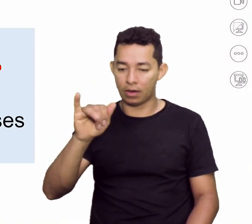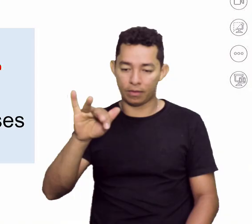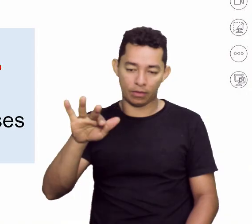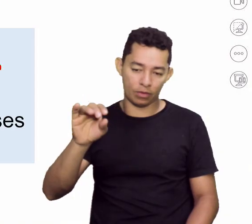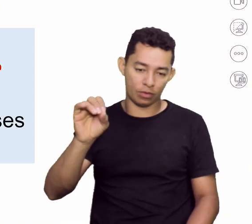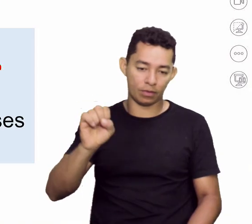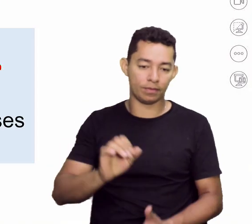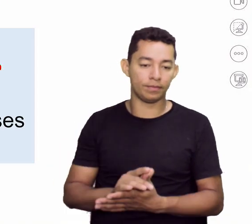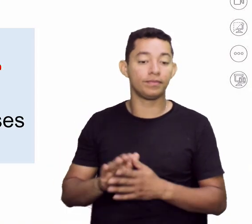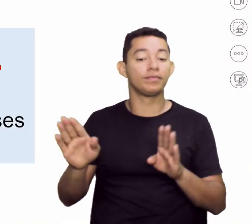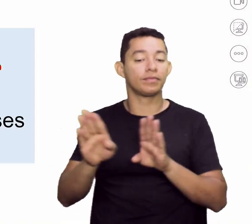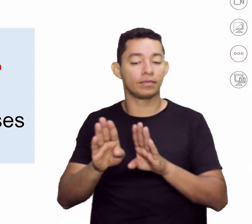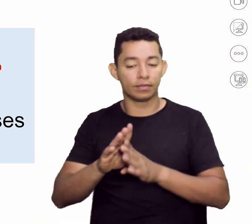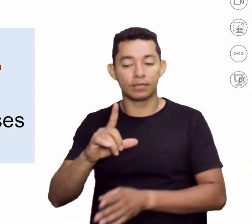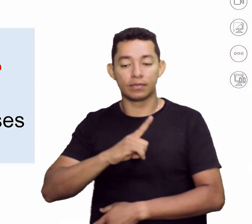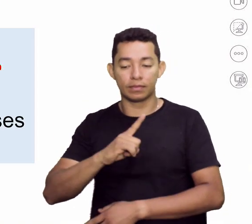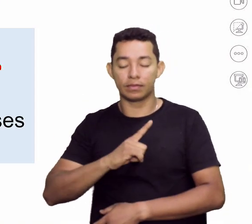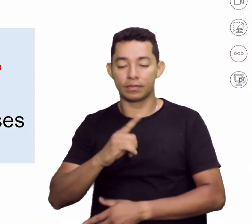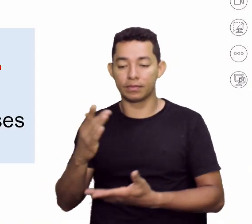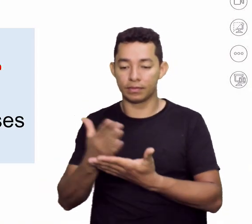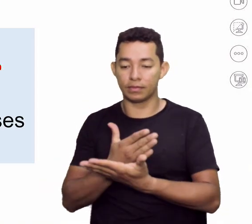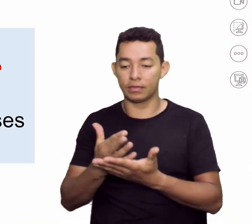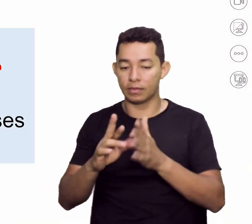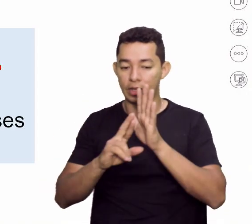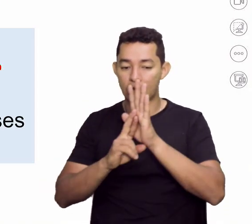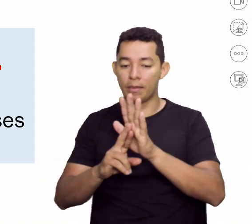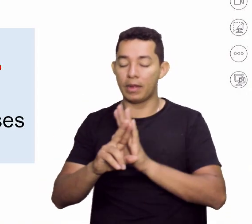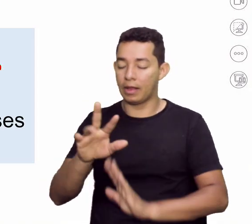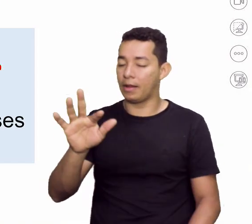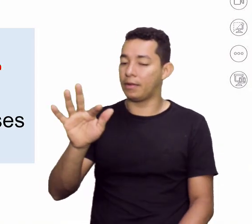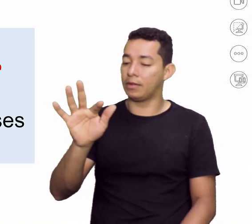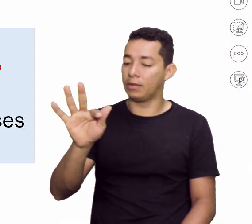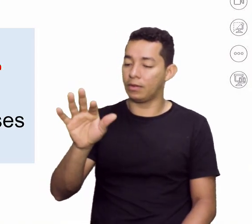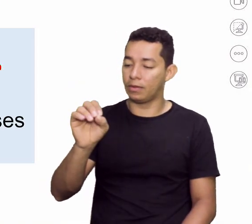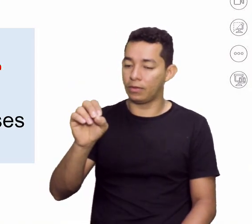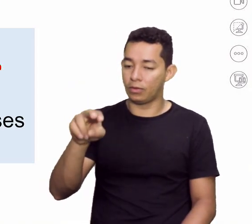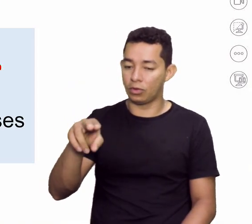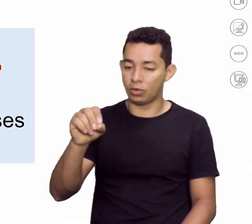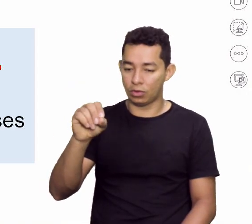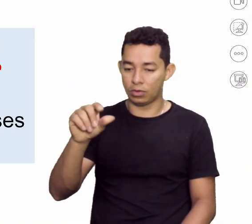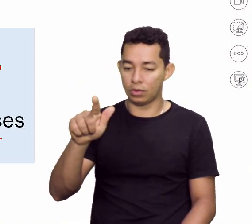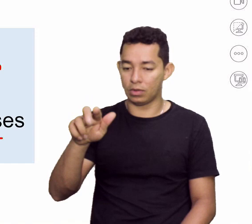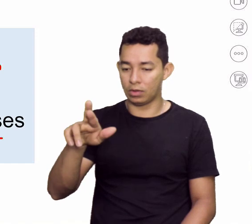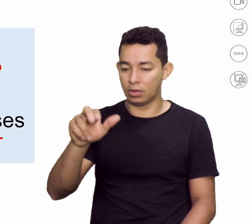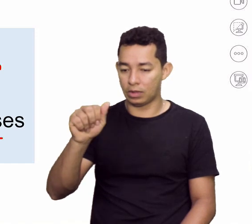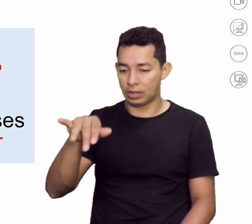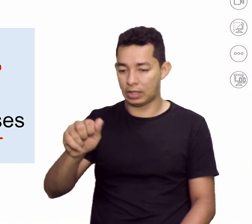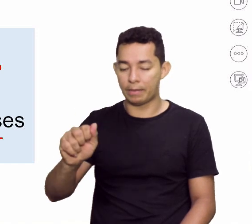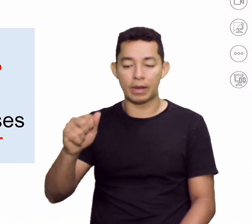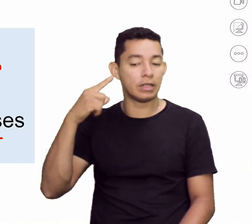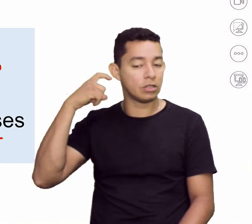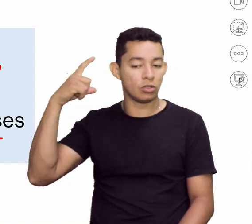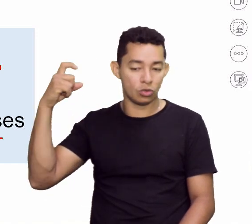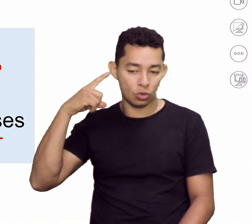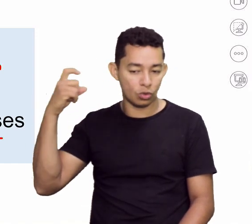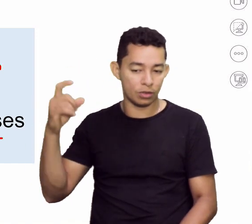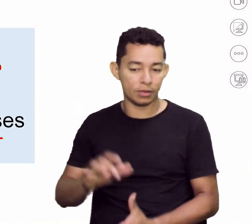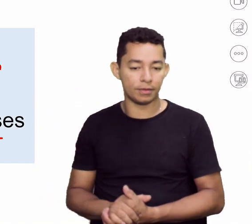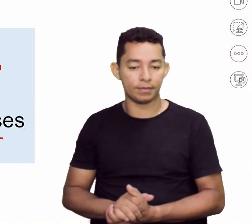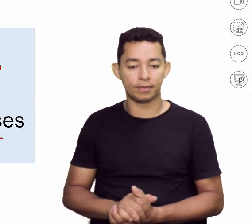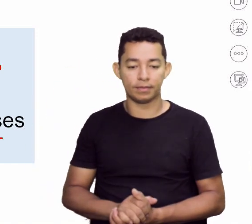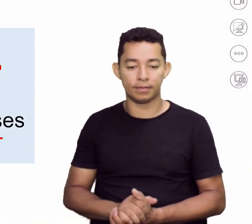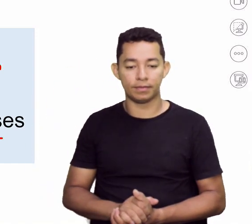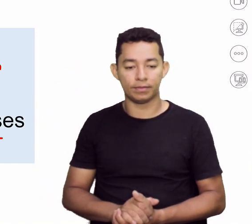existiam hieróglifos que representavam fonogramas, ou seja, sons. Quando combinados, esses